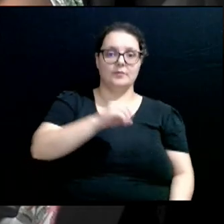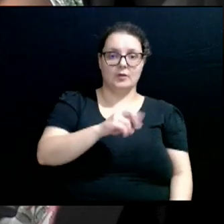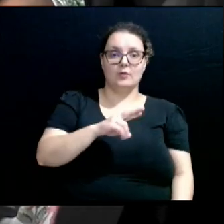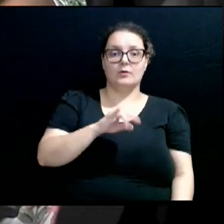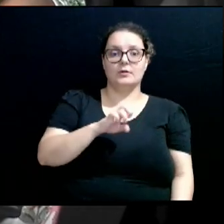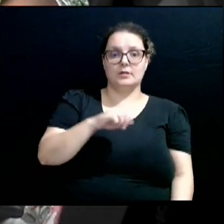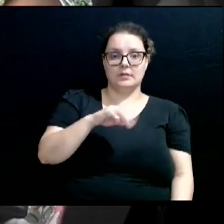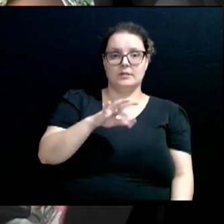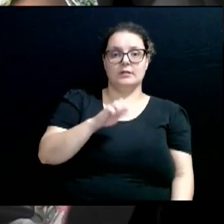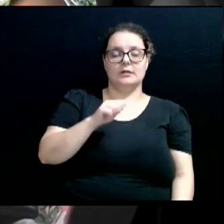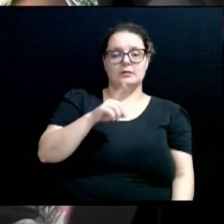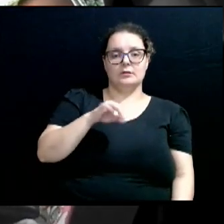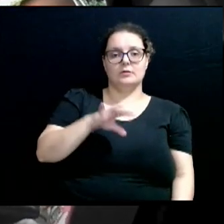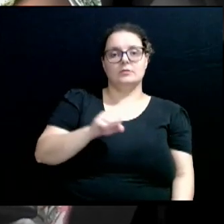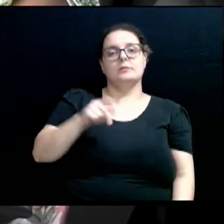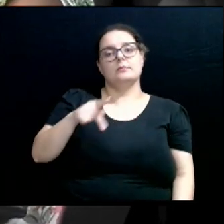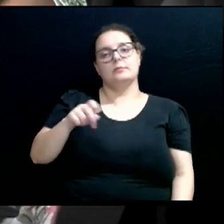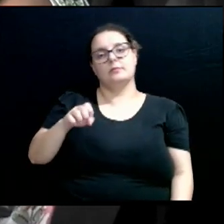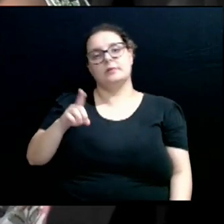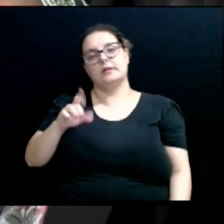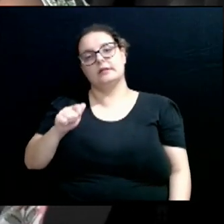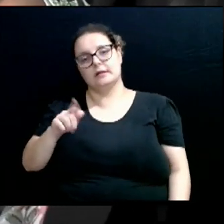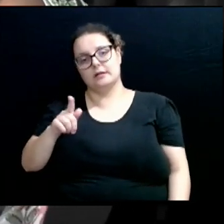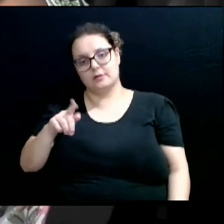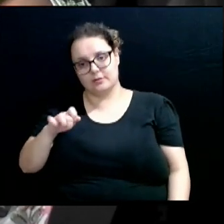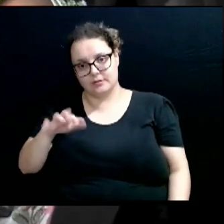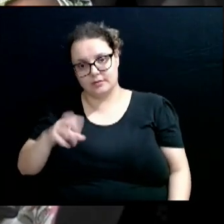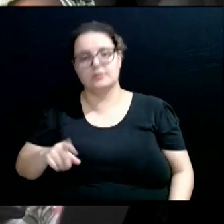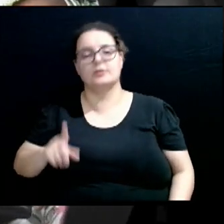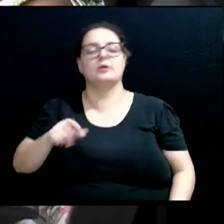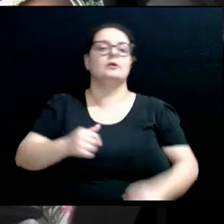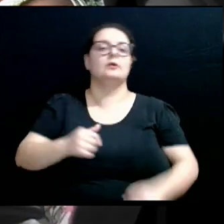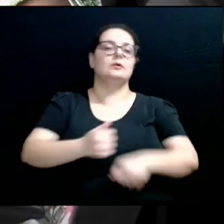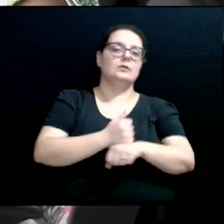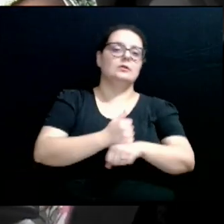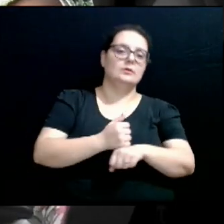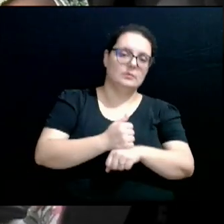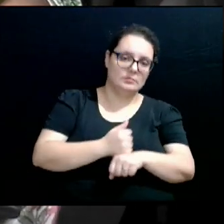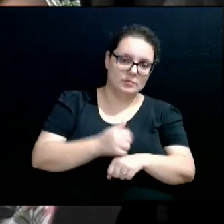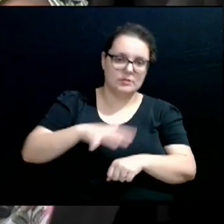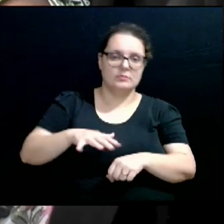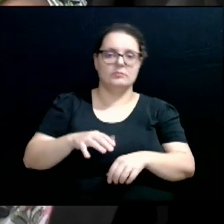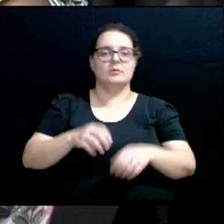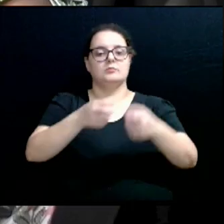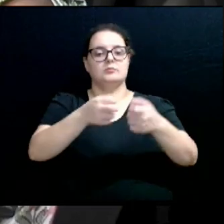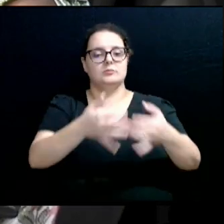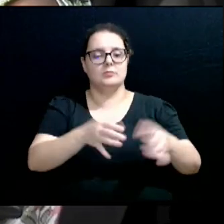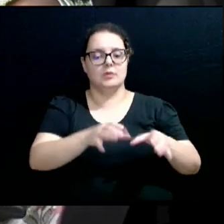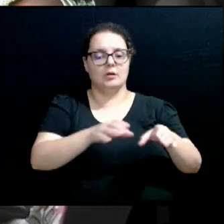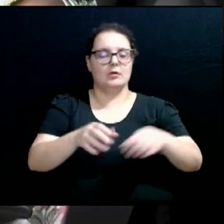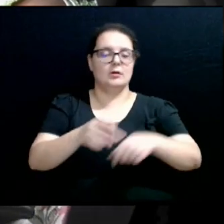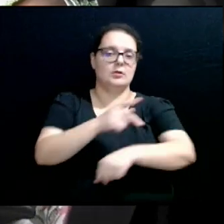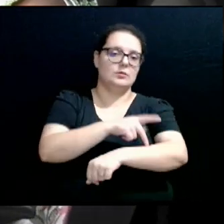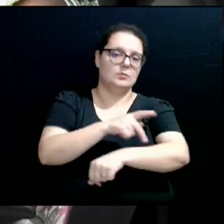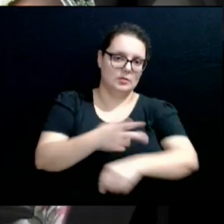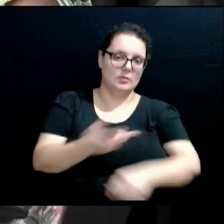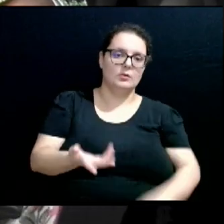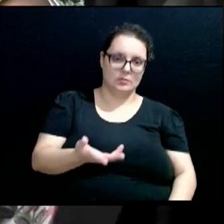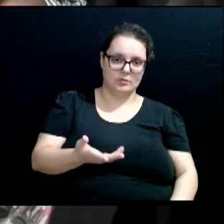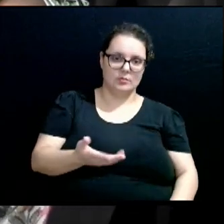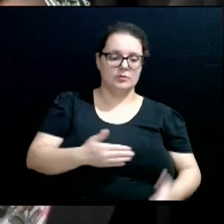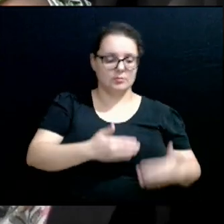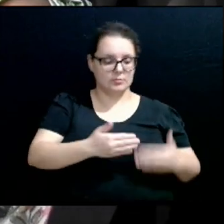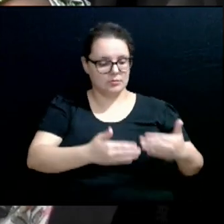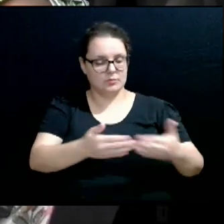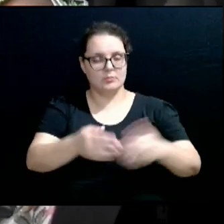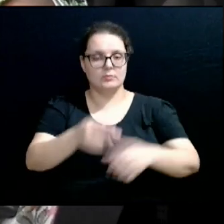Os orientadores pedagógicos são os profissionais que atuam, né? Que estão à frente, né, dos processos pedagógicos